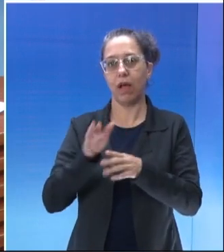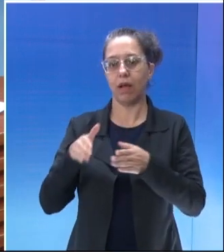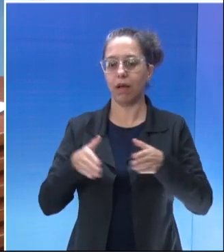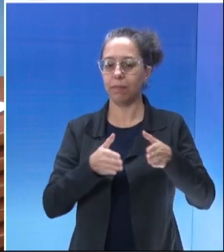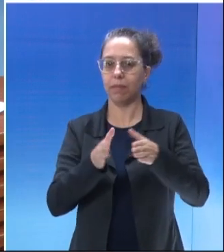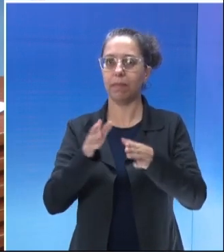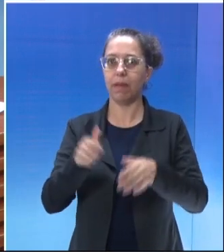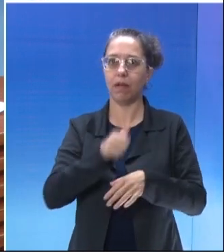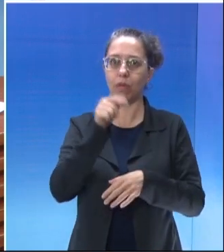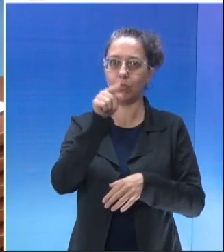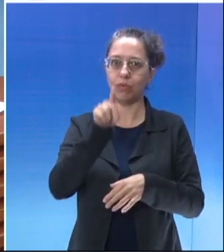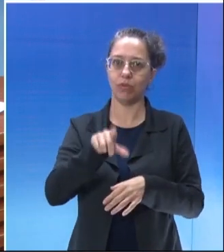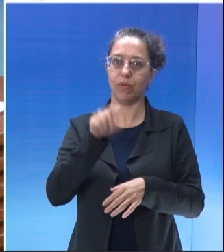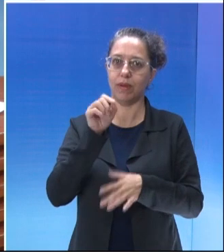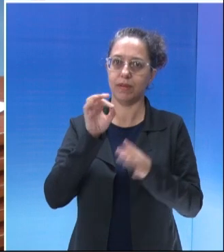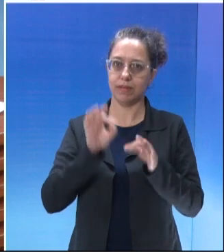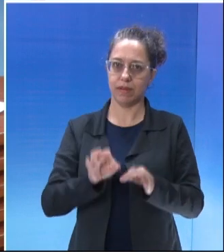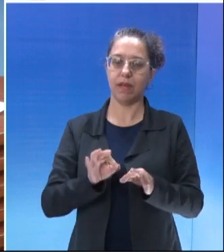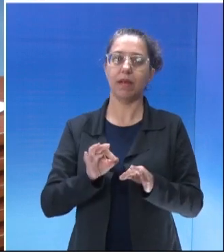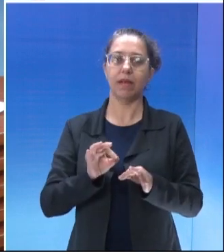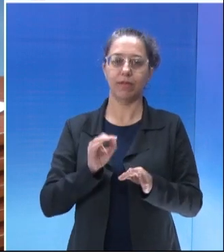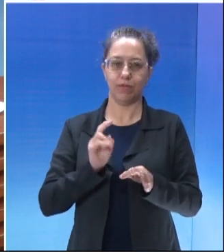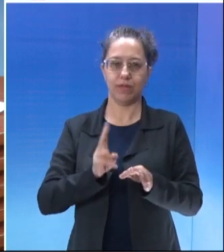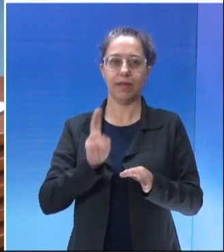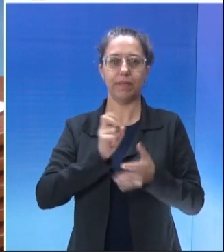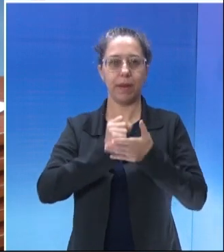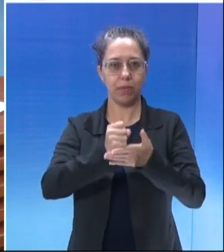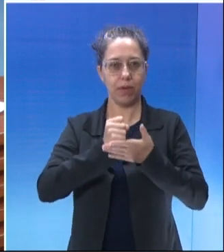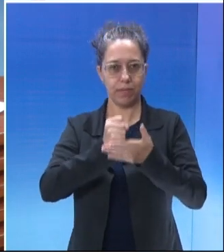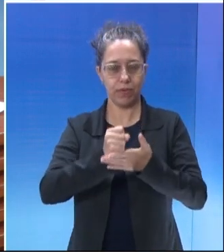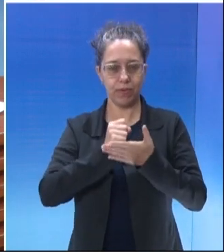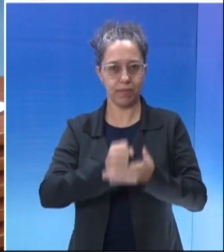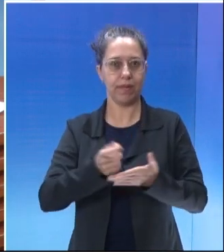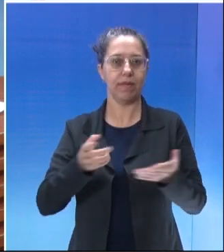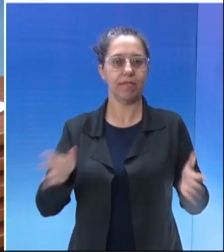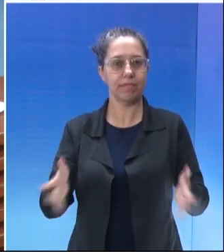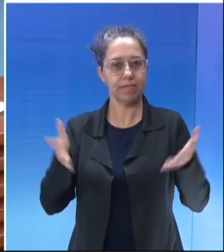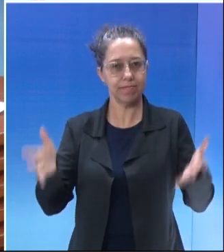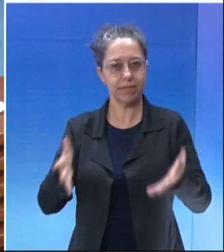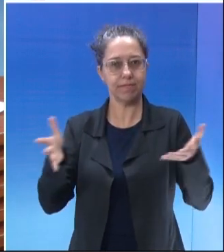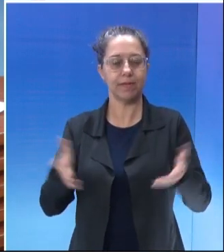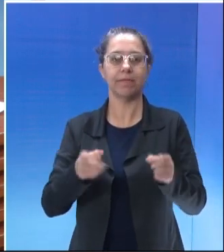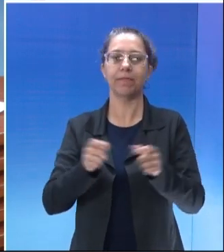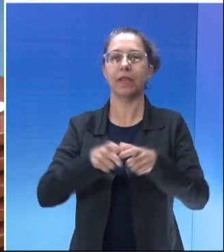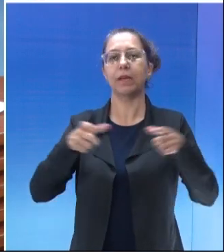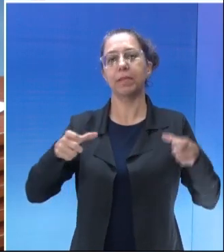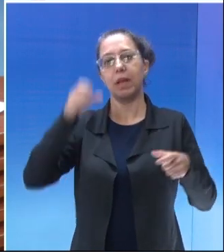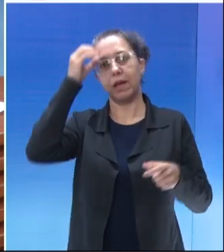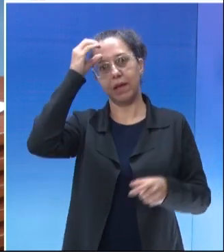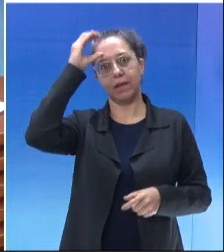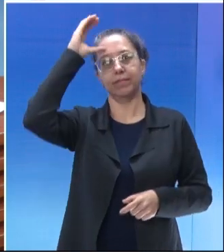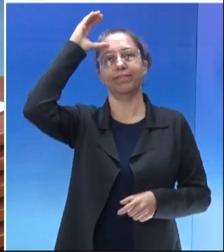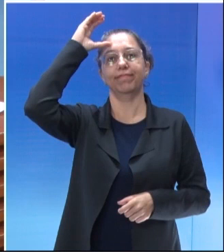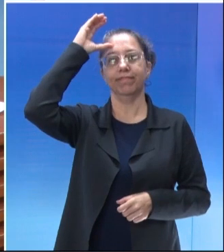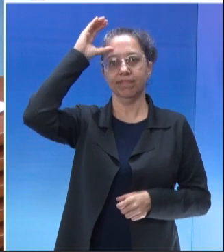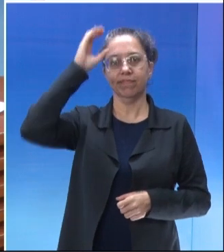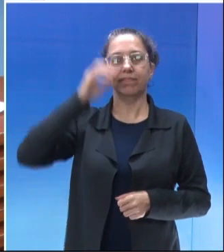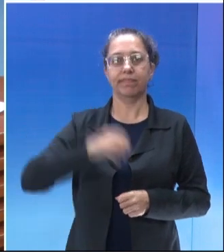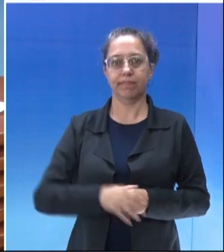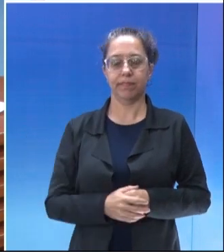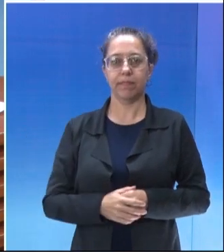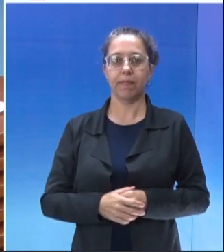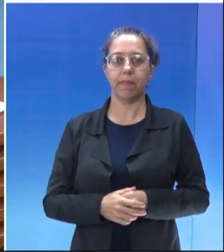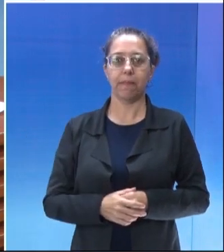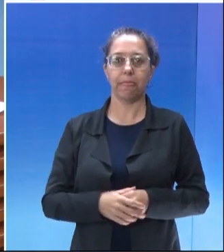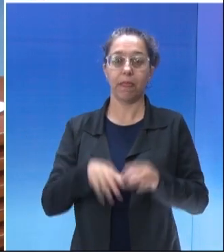buscar de maneira incessante, permanente, ampliar os conhecimentos,